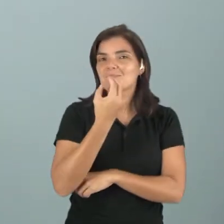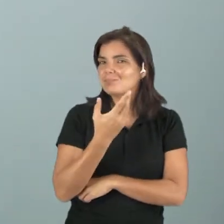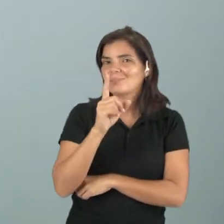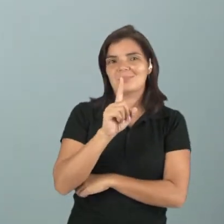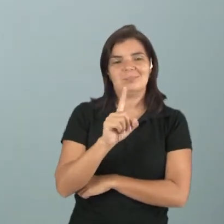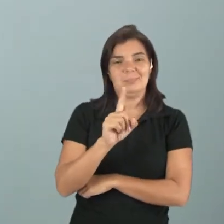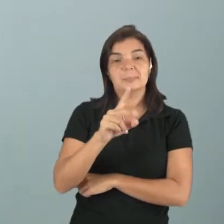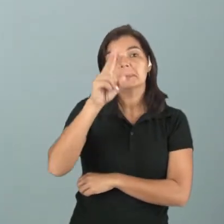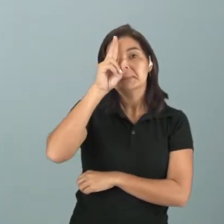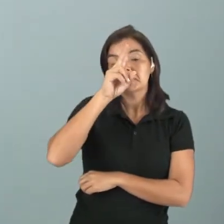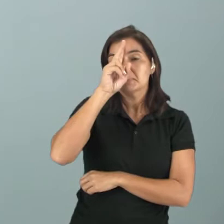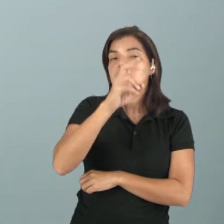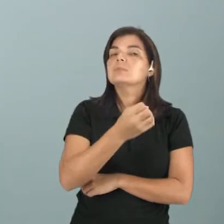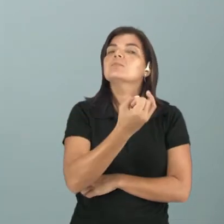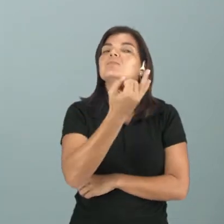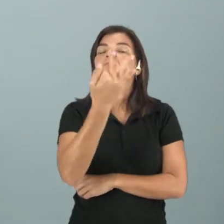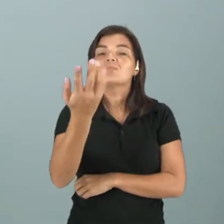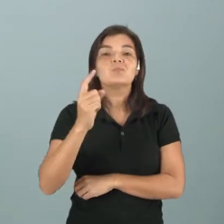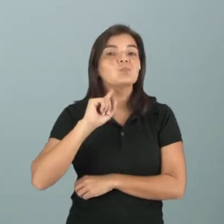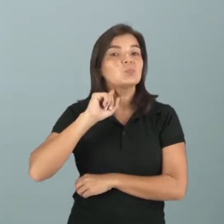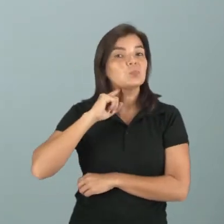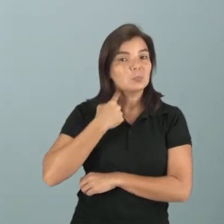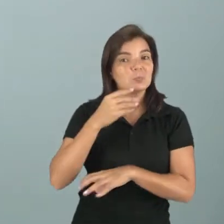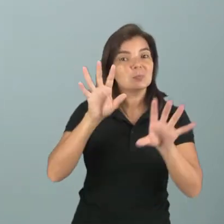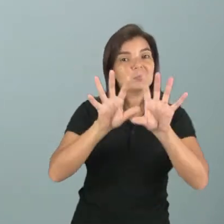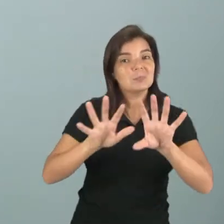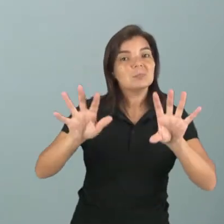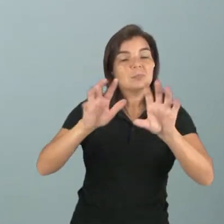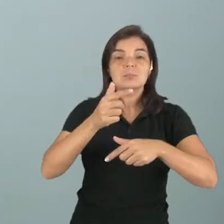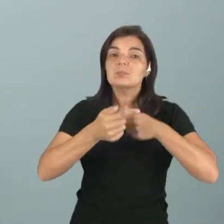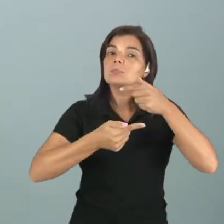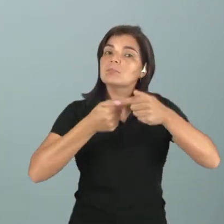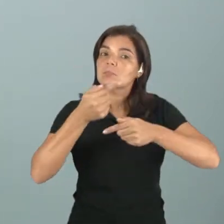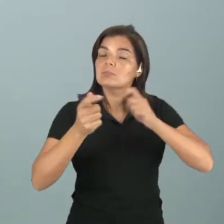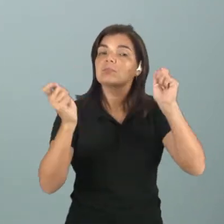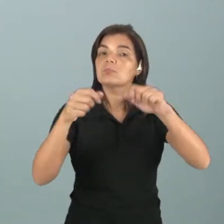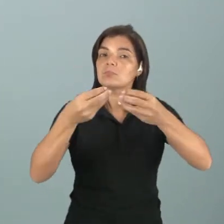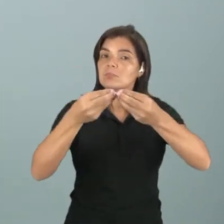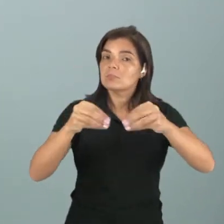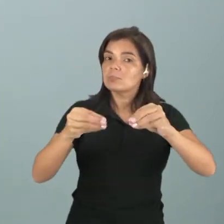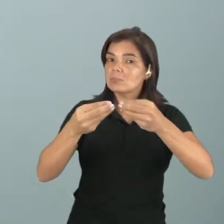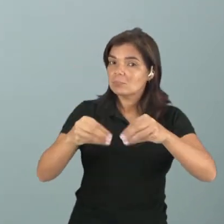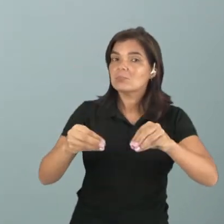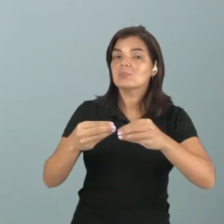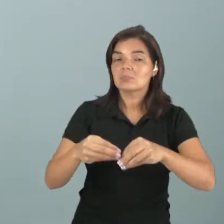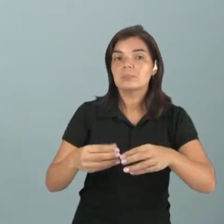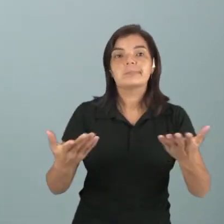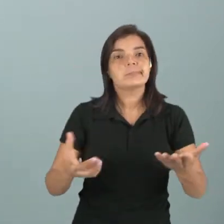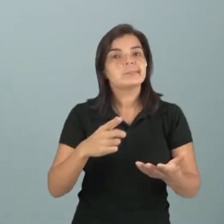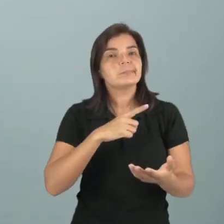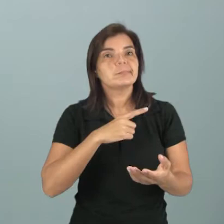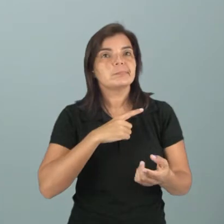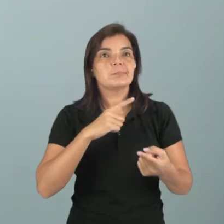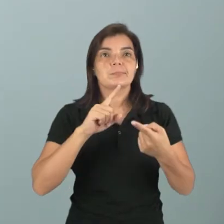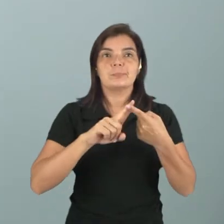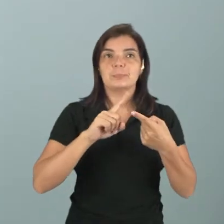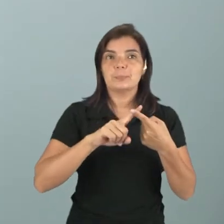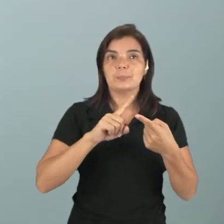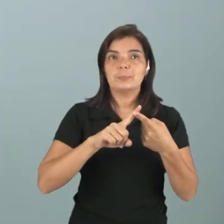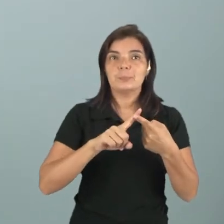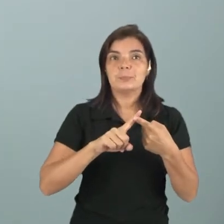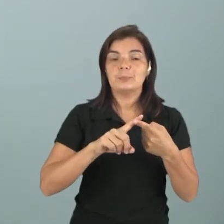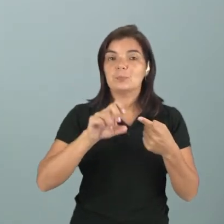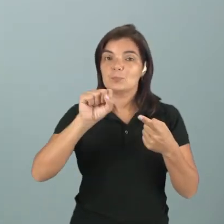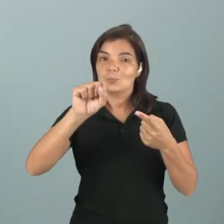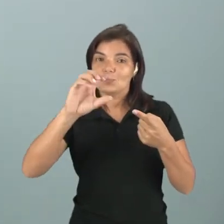interessante. Lembra aí a quantidade de poluentes, que podem ser gerados e que podem prejudicar a sua atividade. A gente tem aí a ação